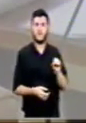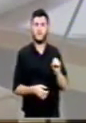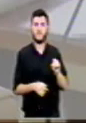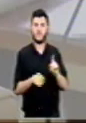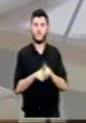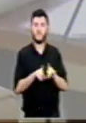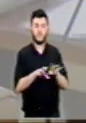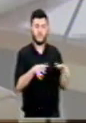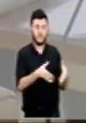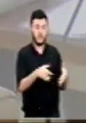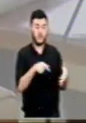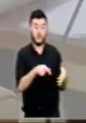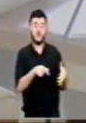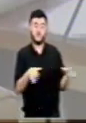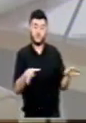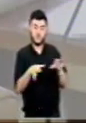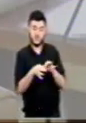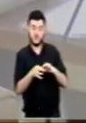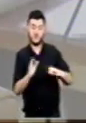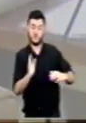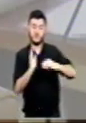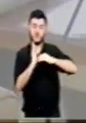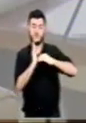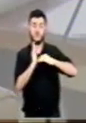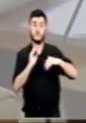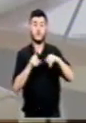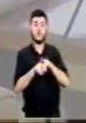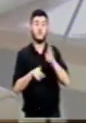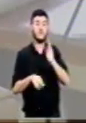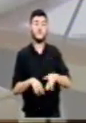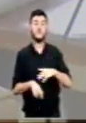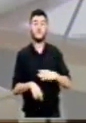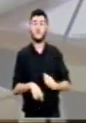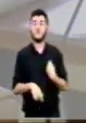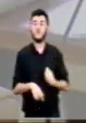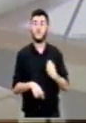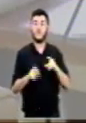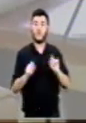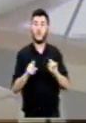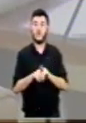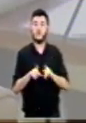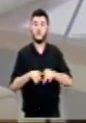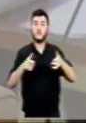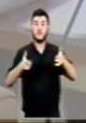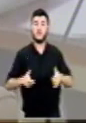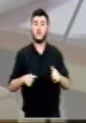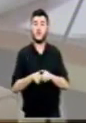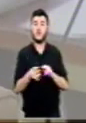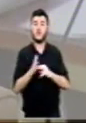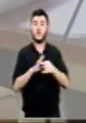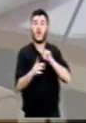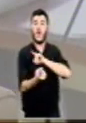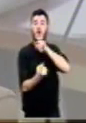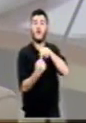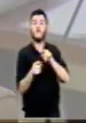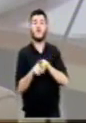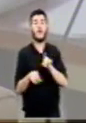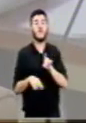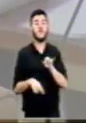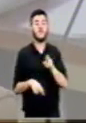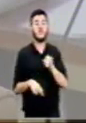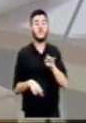do Senado da República, que titularizam os espaços que foram alvos das diligências ou que se amoldam aos elementos